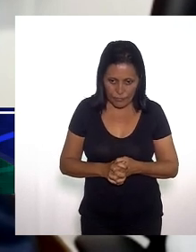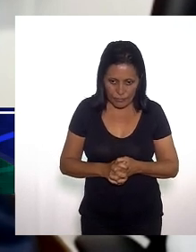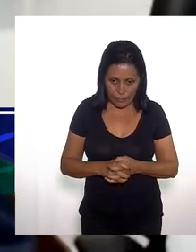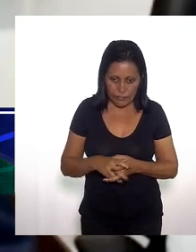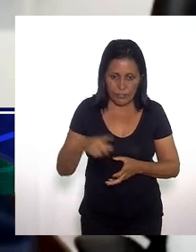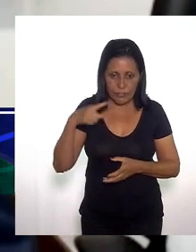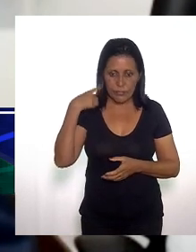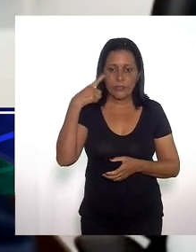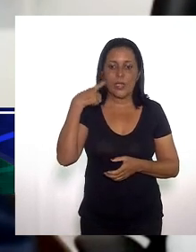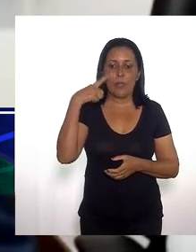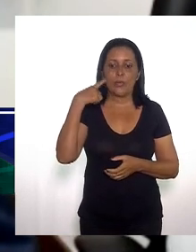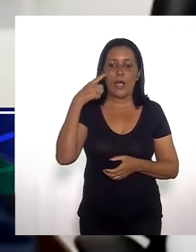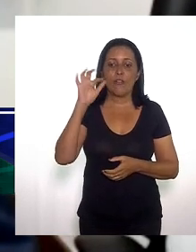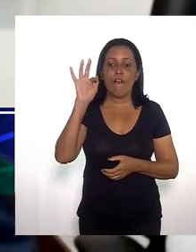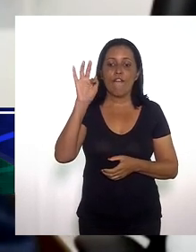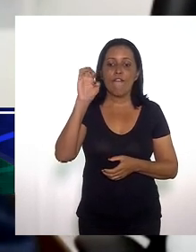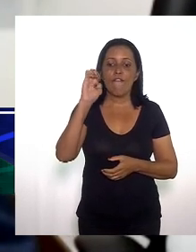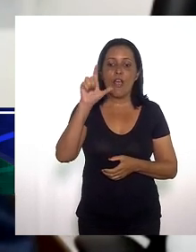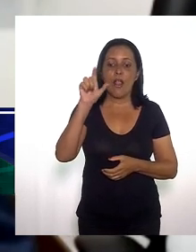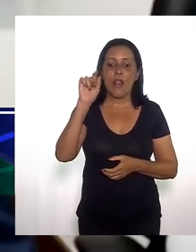Deputado Felipe Poubel.